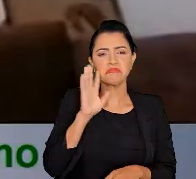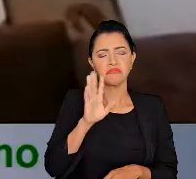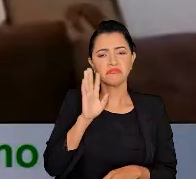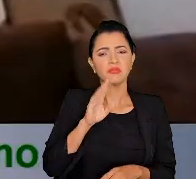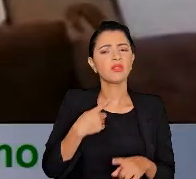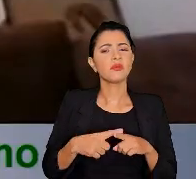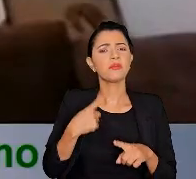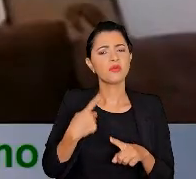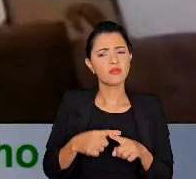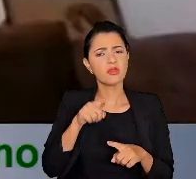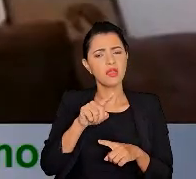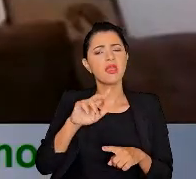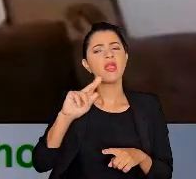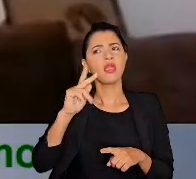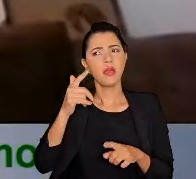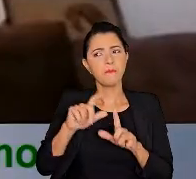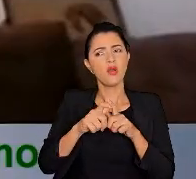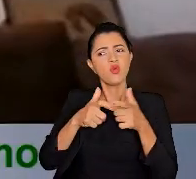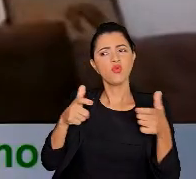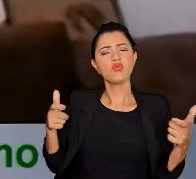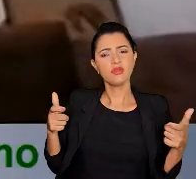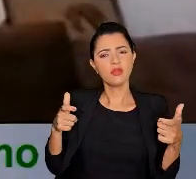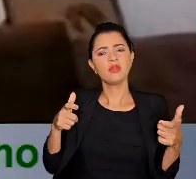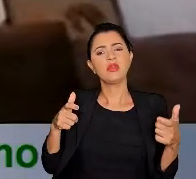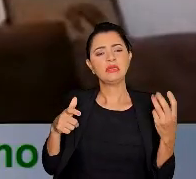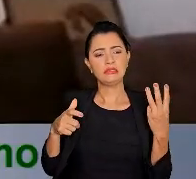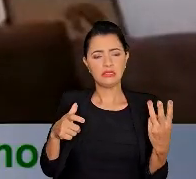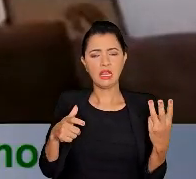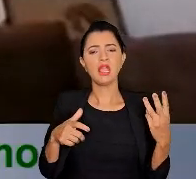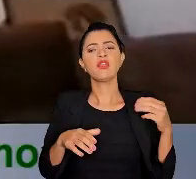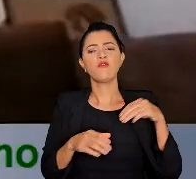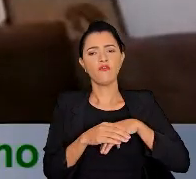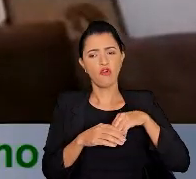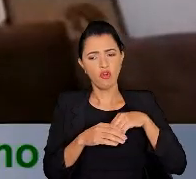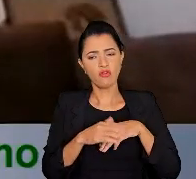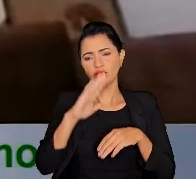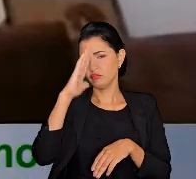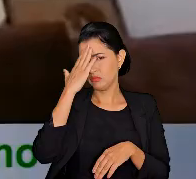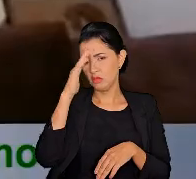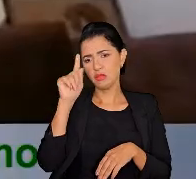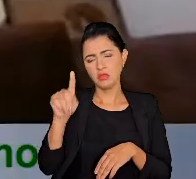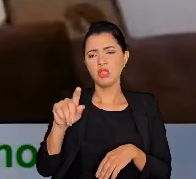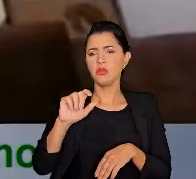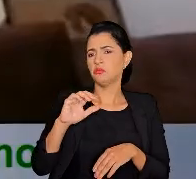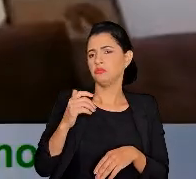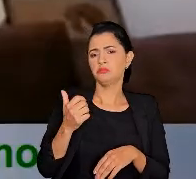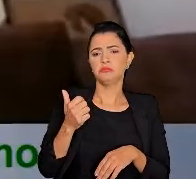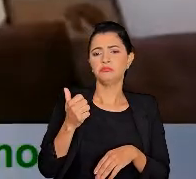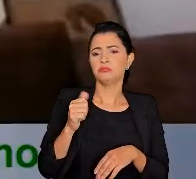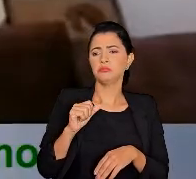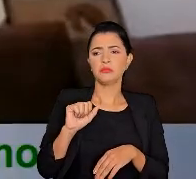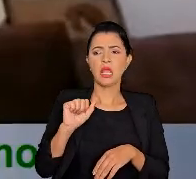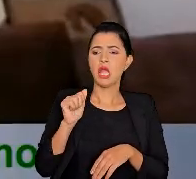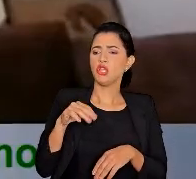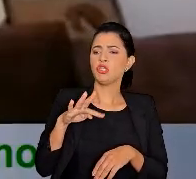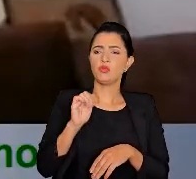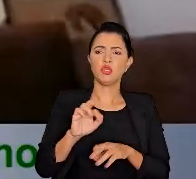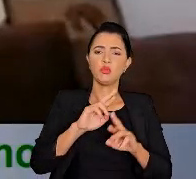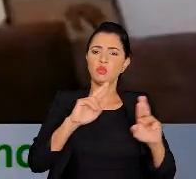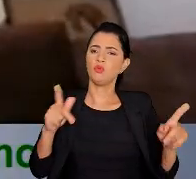porque ele foi por maioria. Houveram 3 votos que entenderam que antissemitismo não é racismo, ou